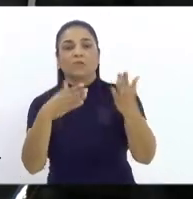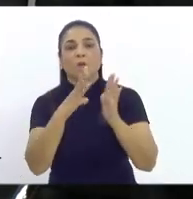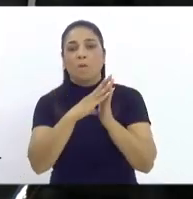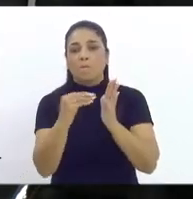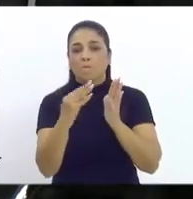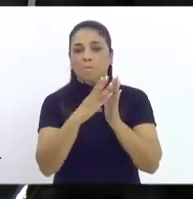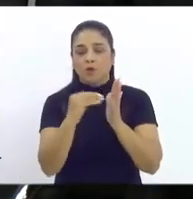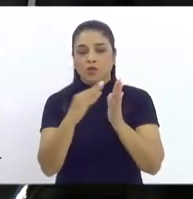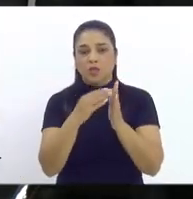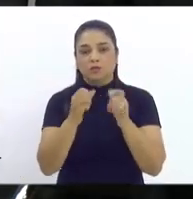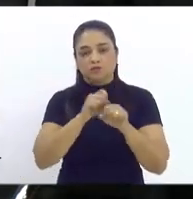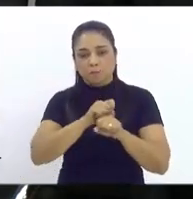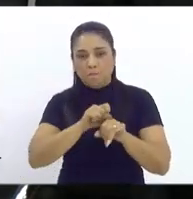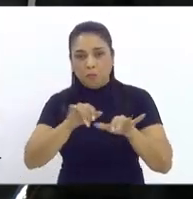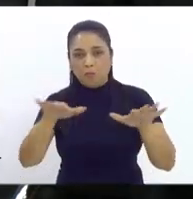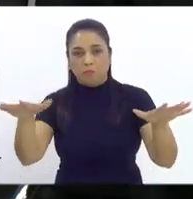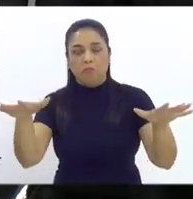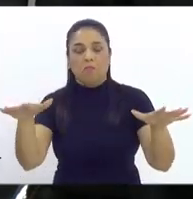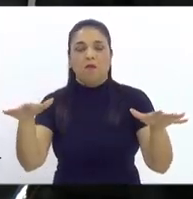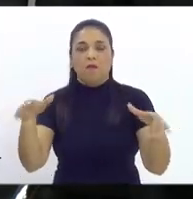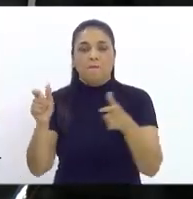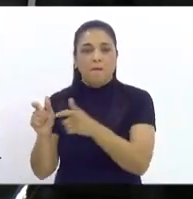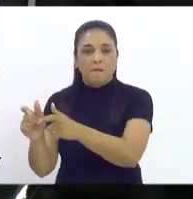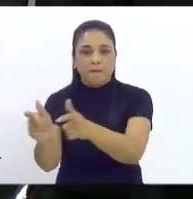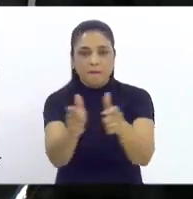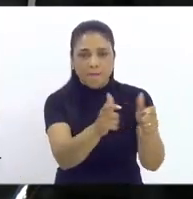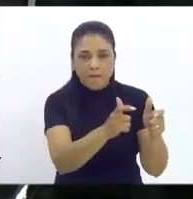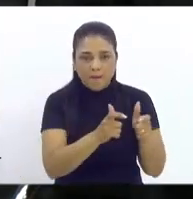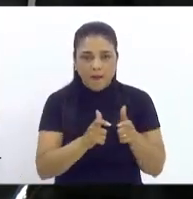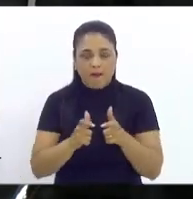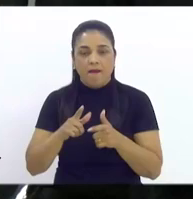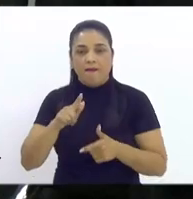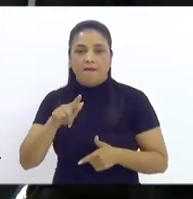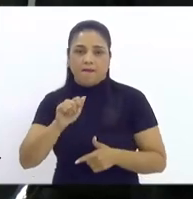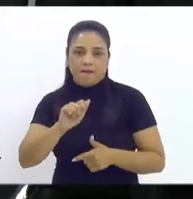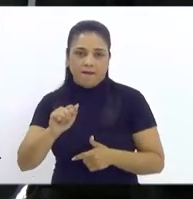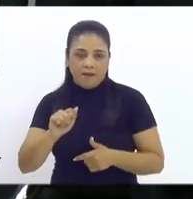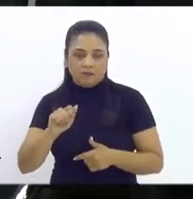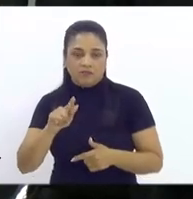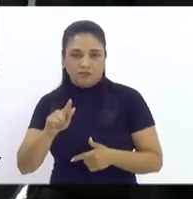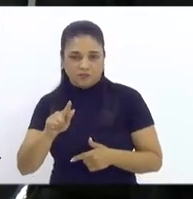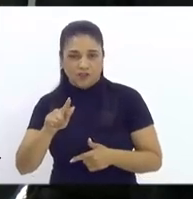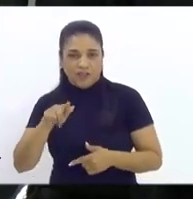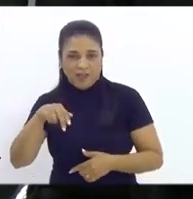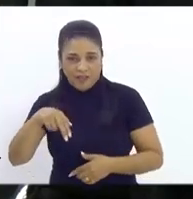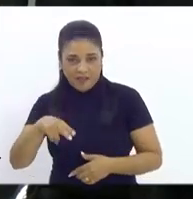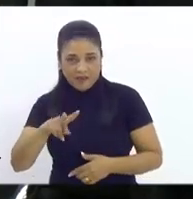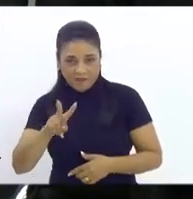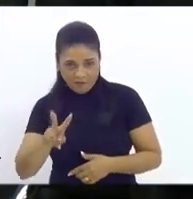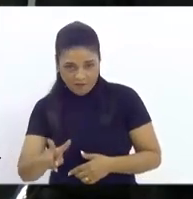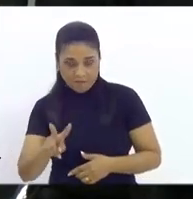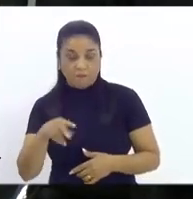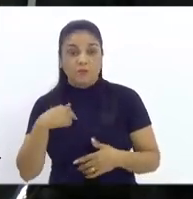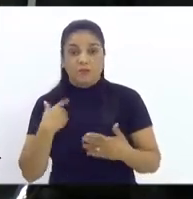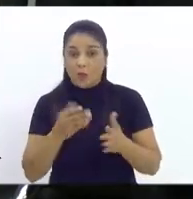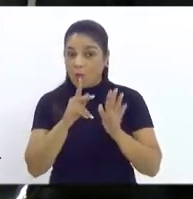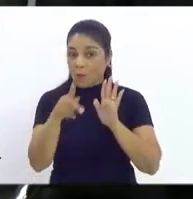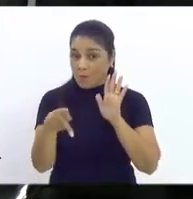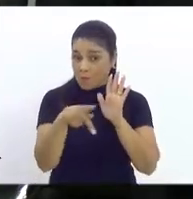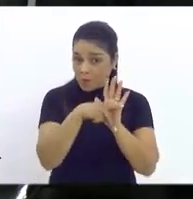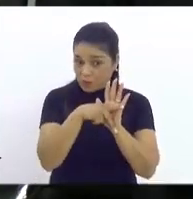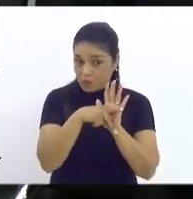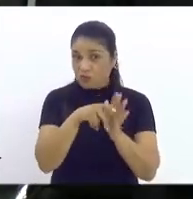de expansão das redes, e para poder fazer esse projeto. E, como eu falei, os projetos são feitos